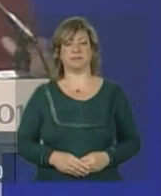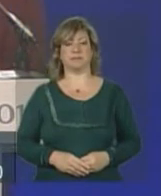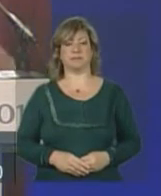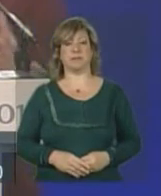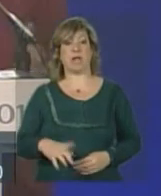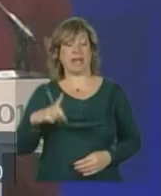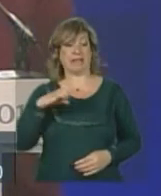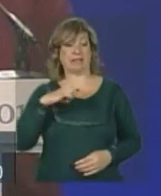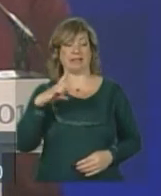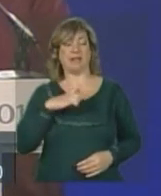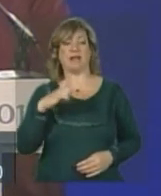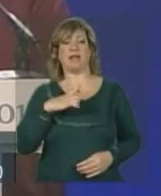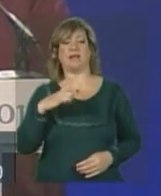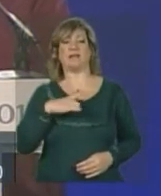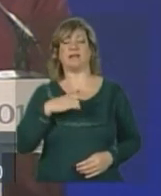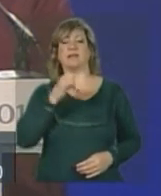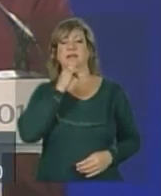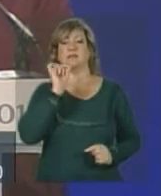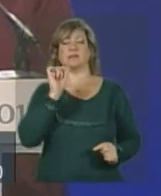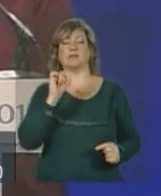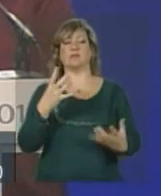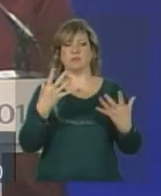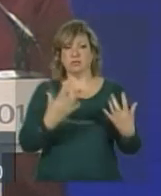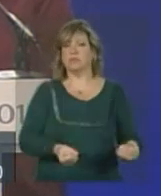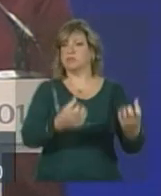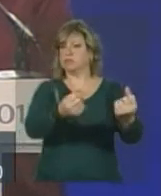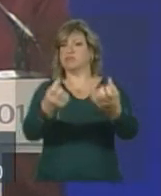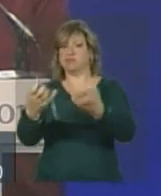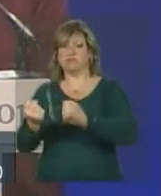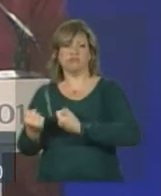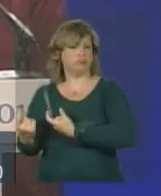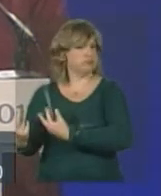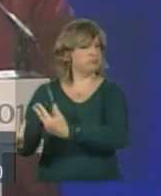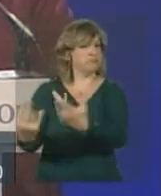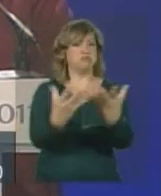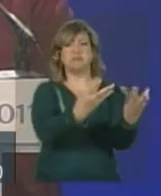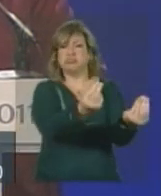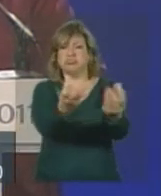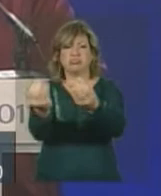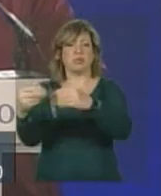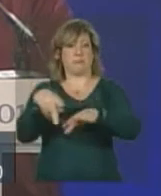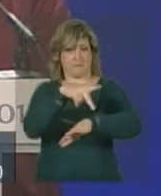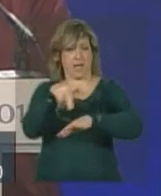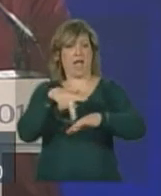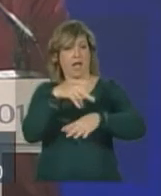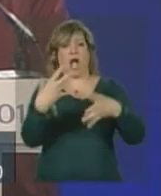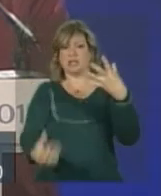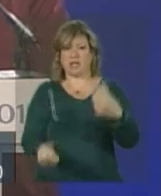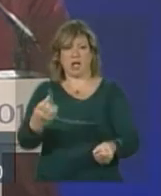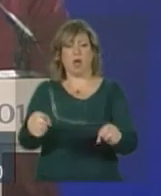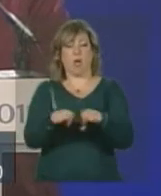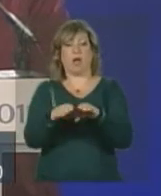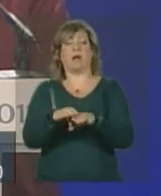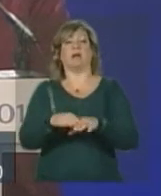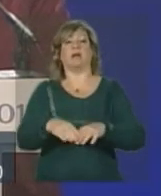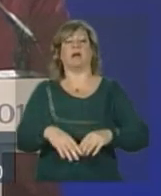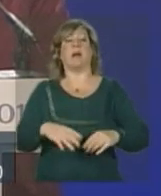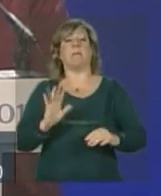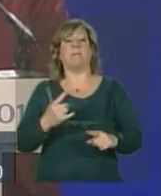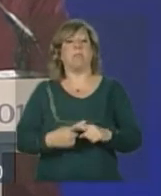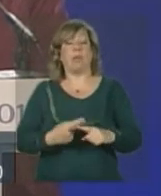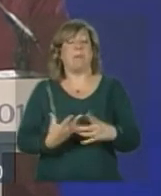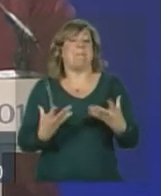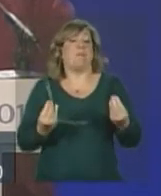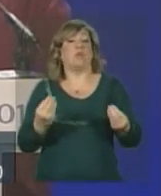Houve assim, uma espécie de consenso entre muitos dos países presentes em que é muito difícil